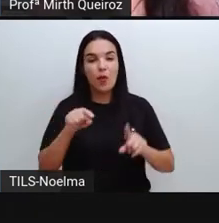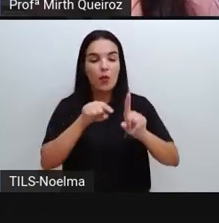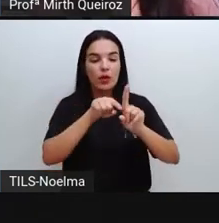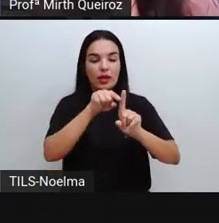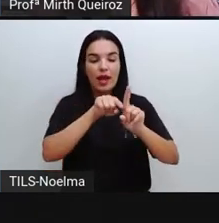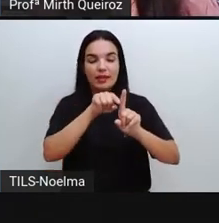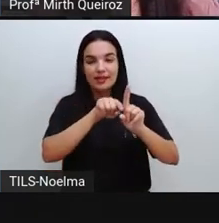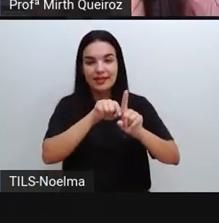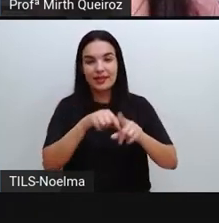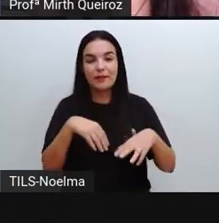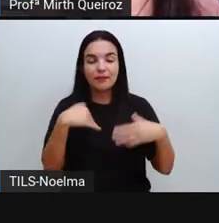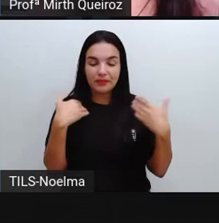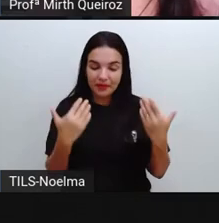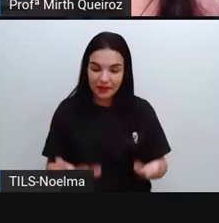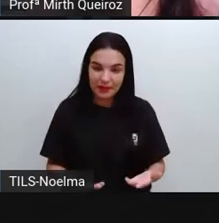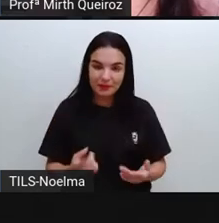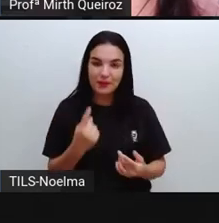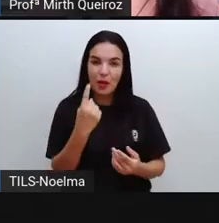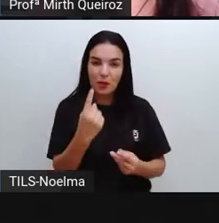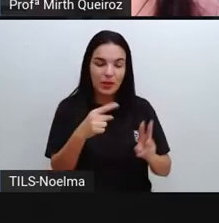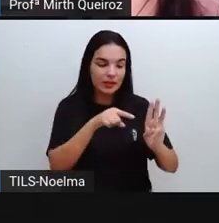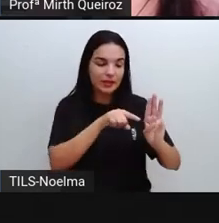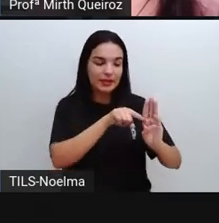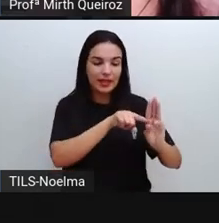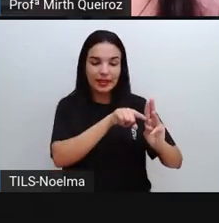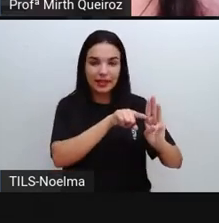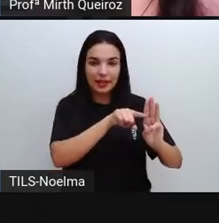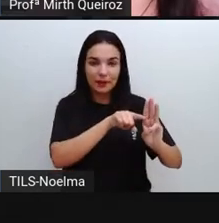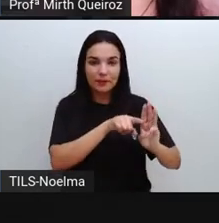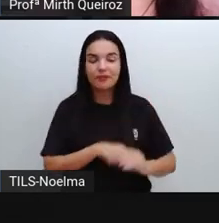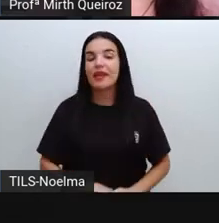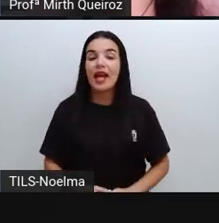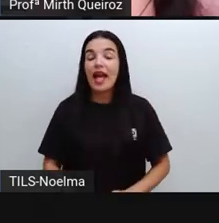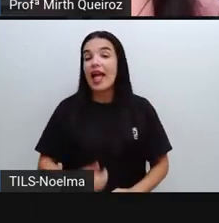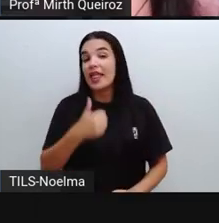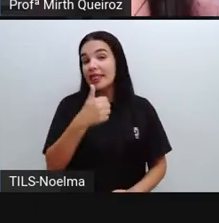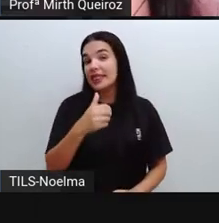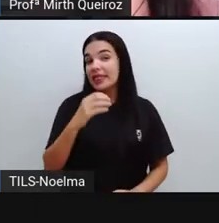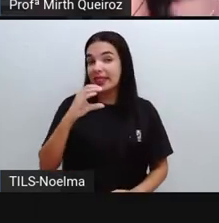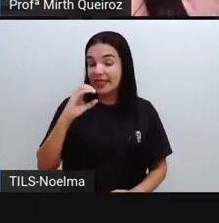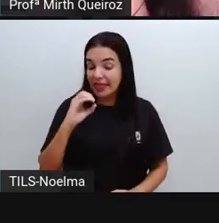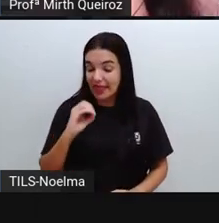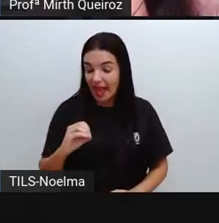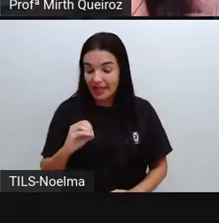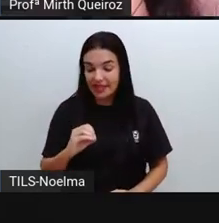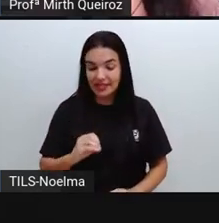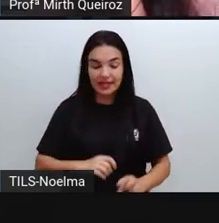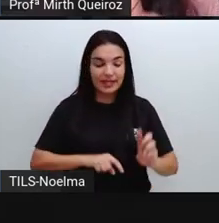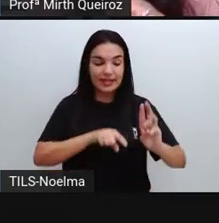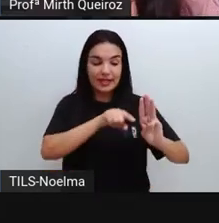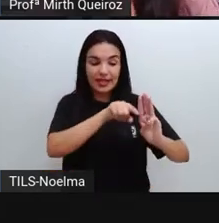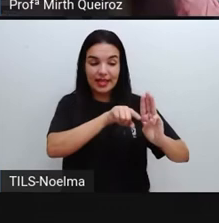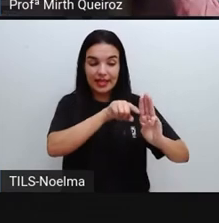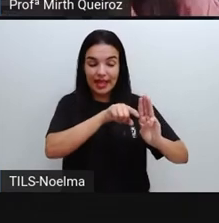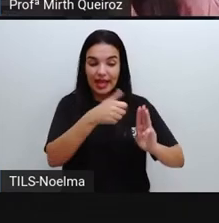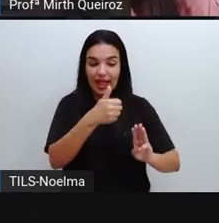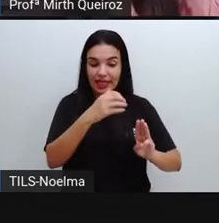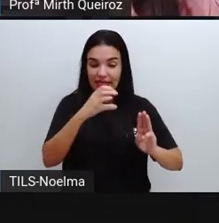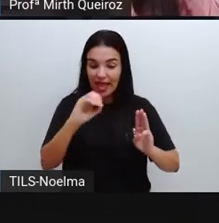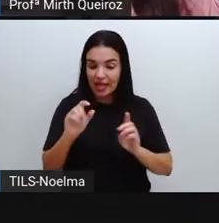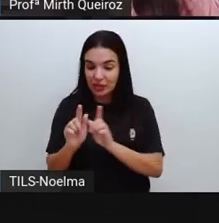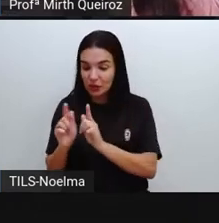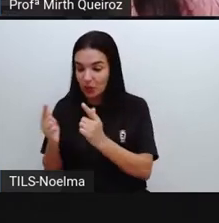unidades que equivale a uma centena dez centenas quer são 10 grupos de